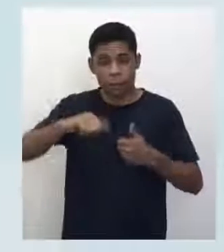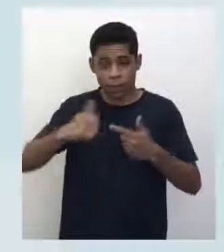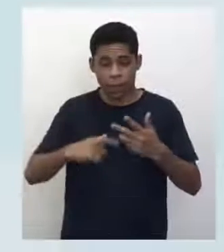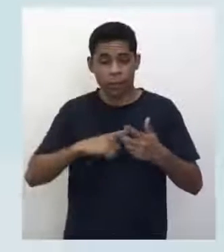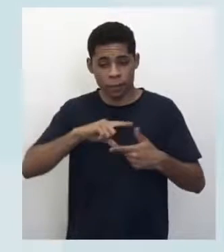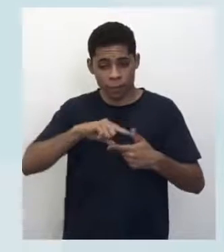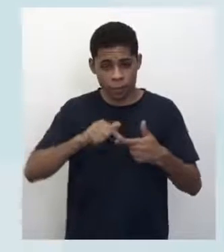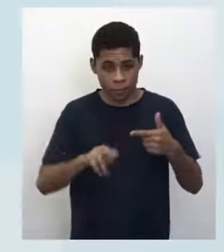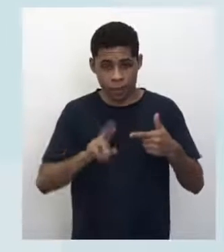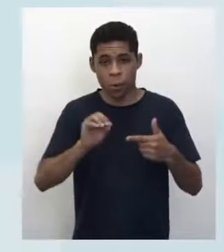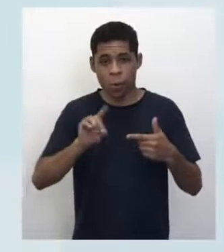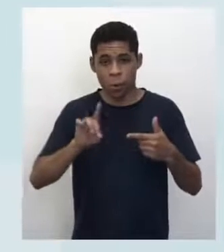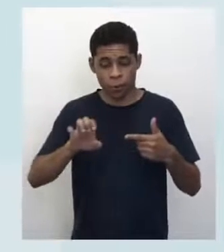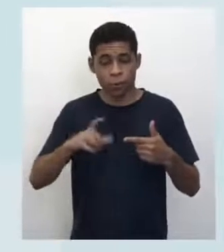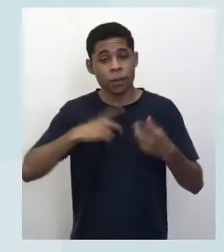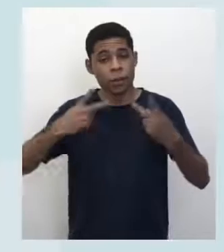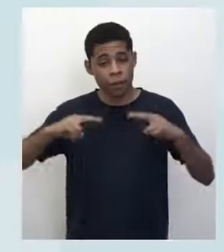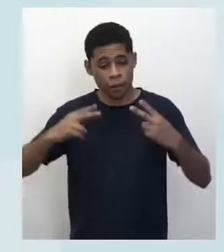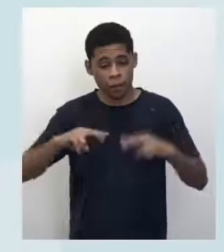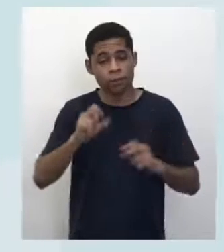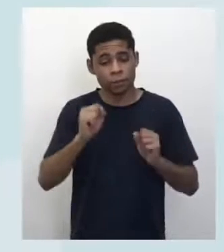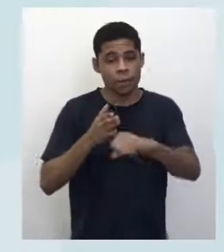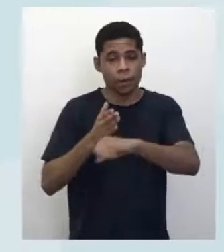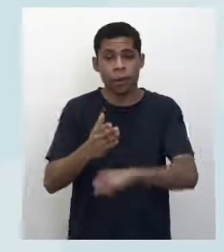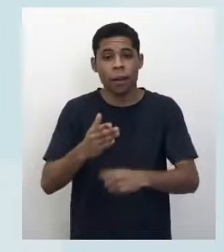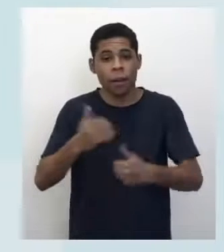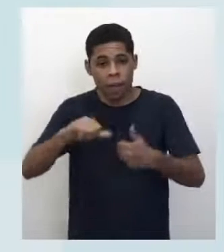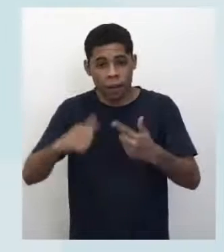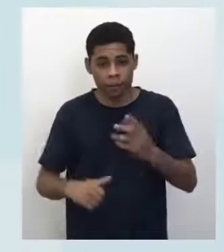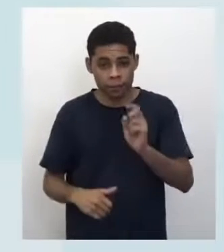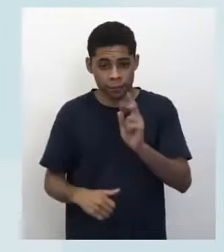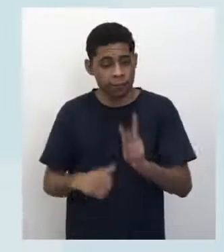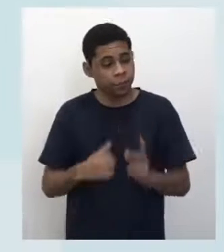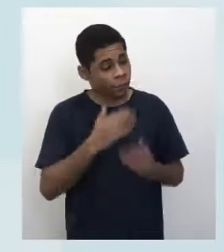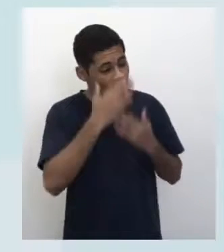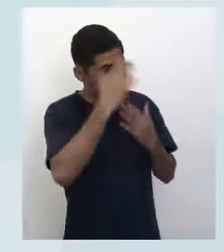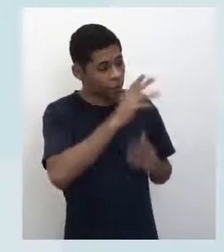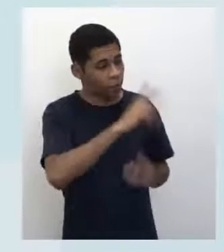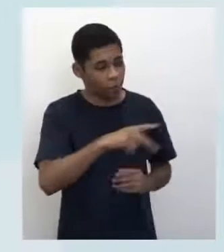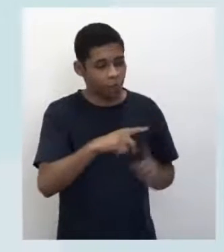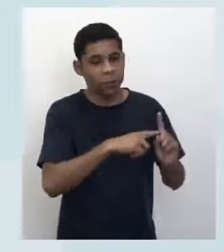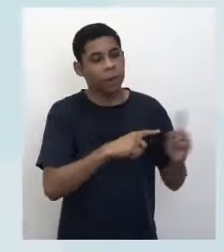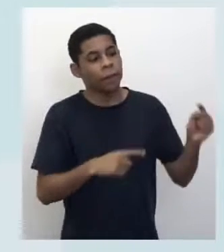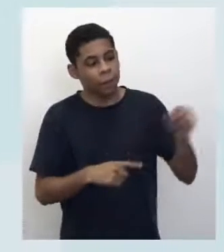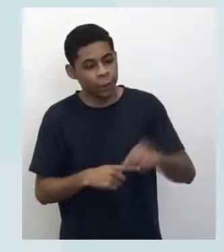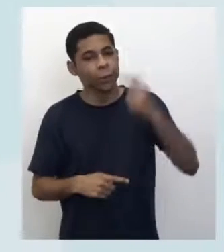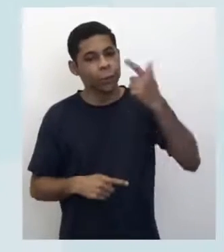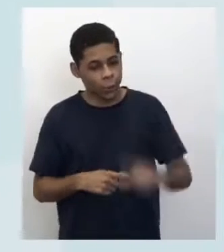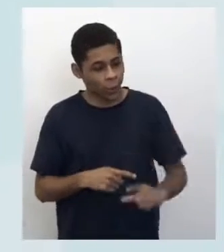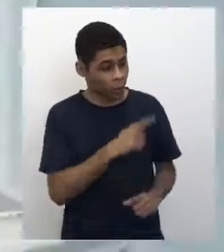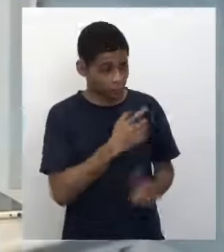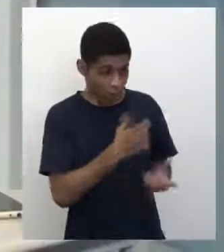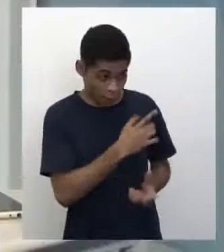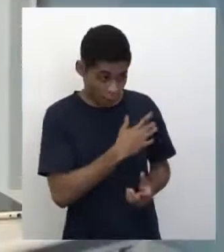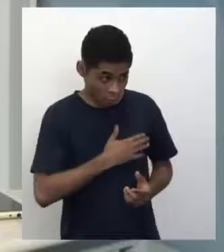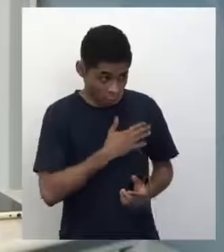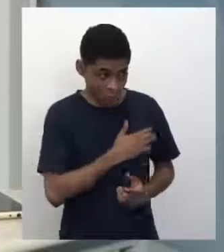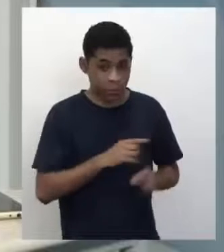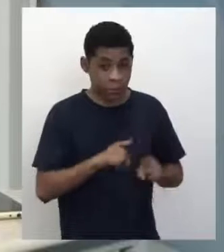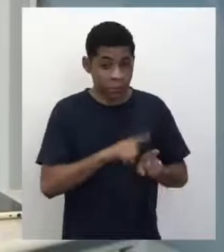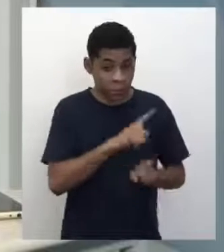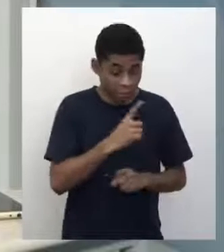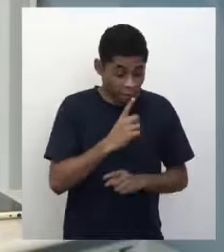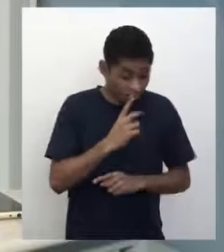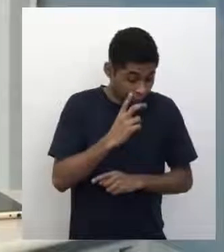Code, o link. Professor Anderson, muito obrigada pela participação. Espero que você volte mais vezes. Espero que você tenha gostado e que não tenha pago muito